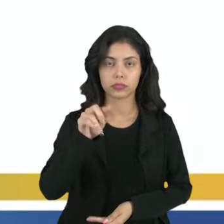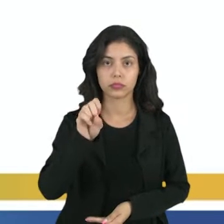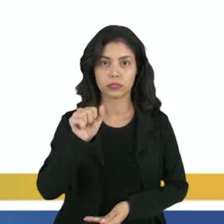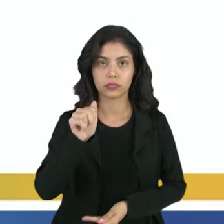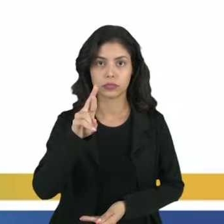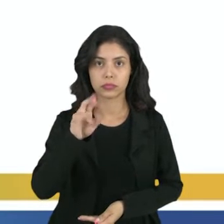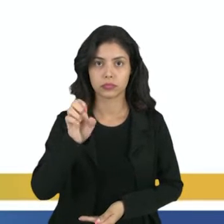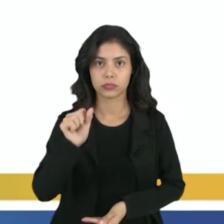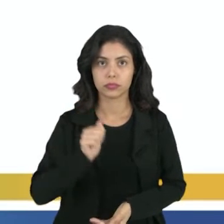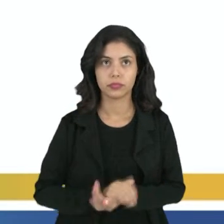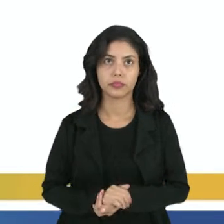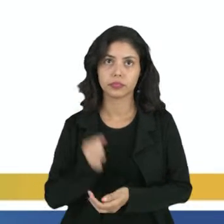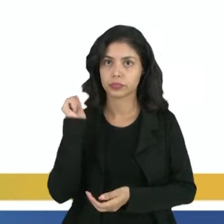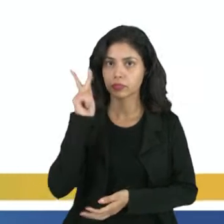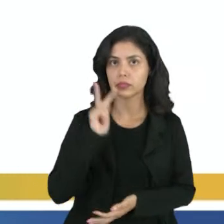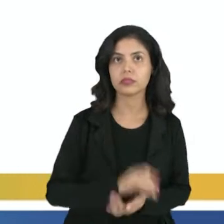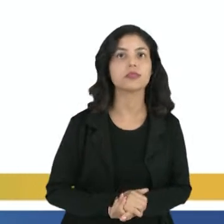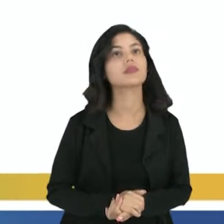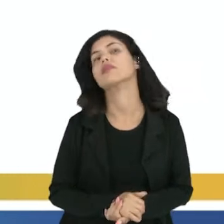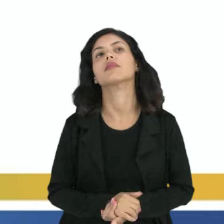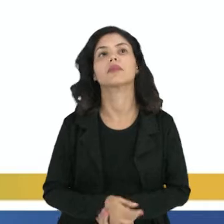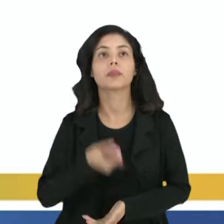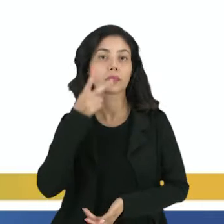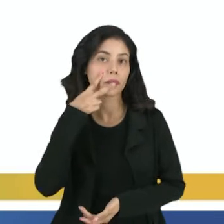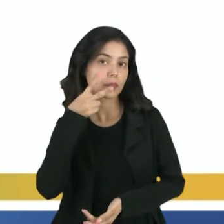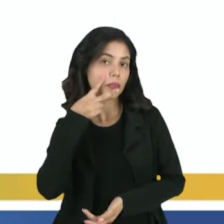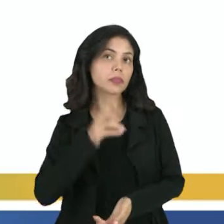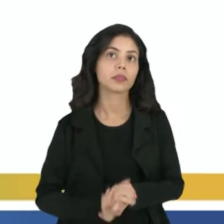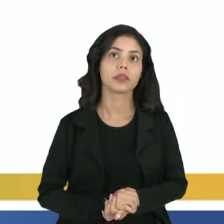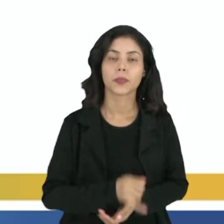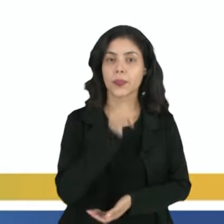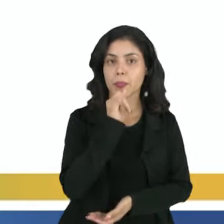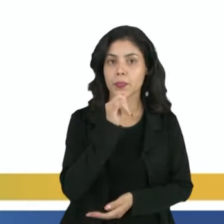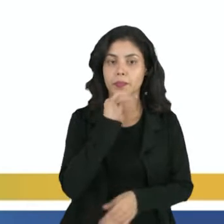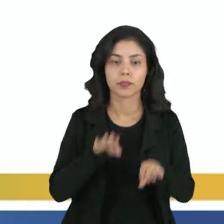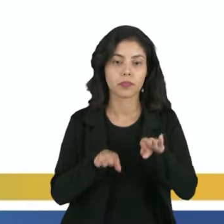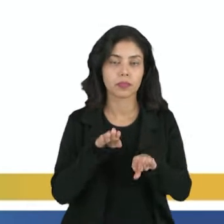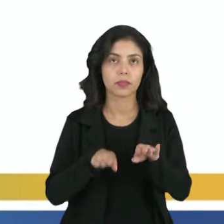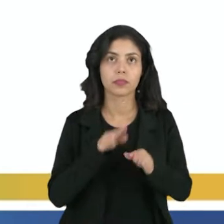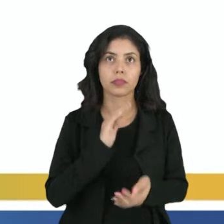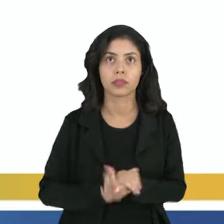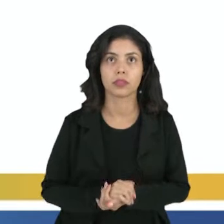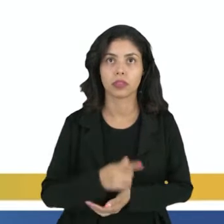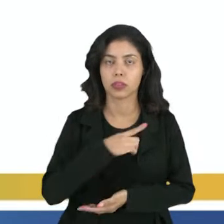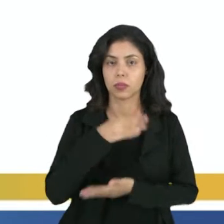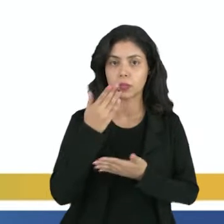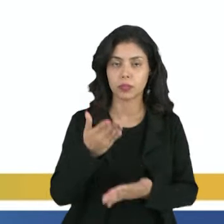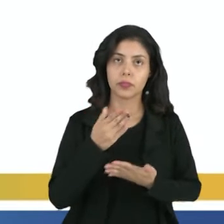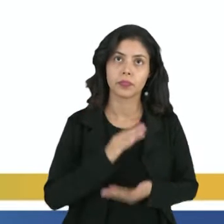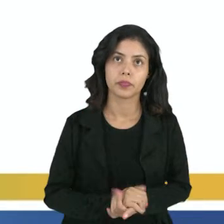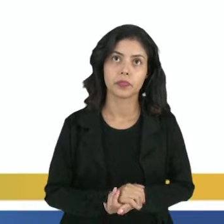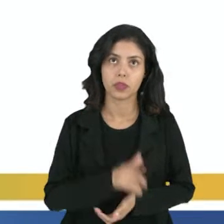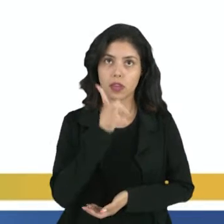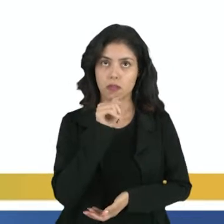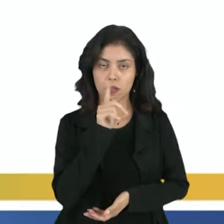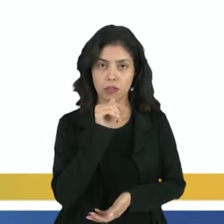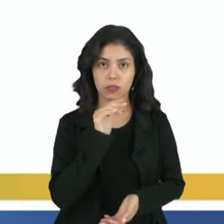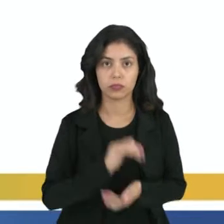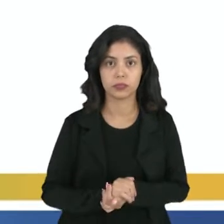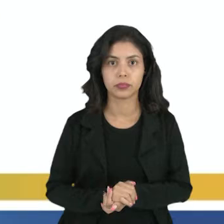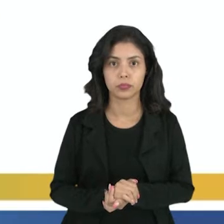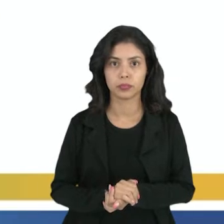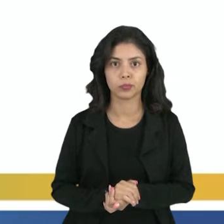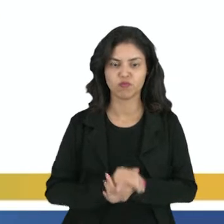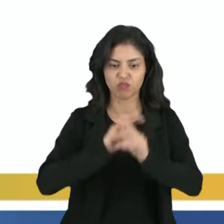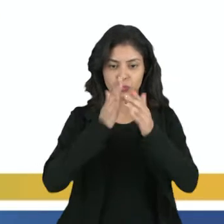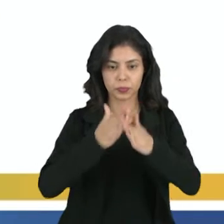de catalisadores, ok? Então, a gente vai ver aqui um exemplo de um equilíbrio. Nós temos aqui água no estado